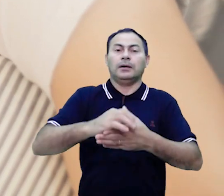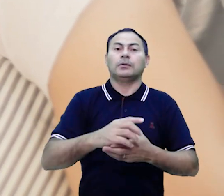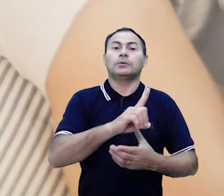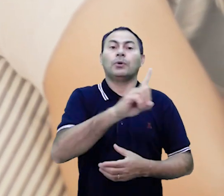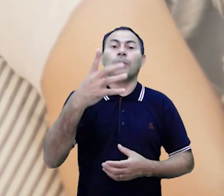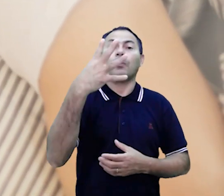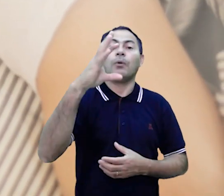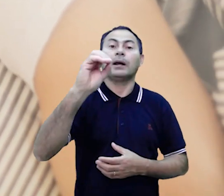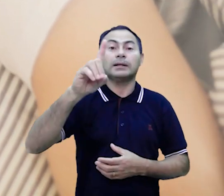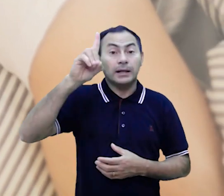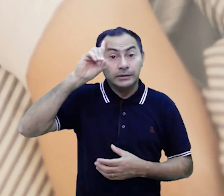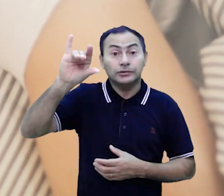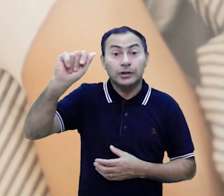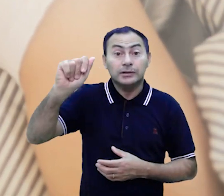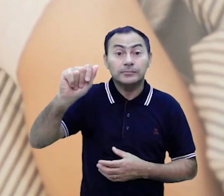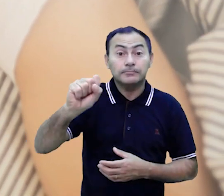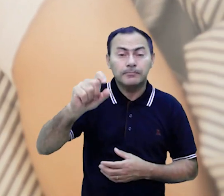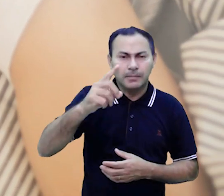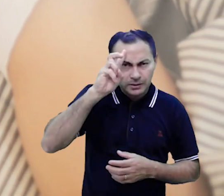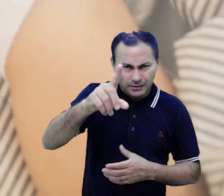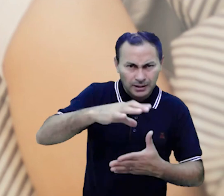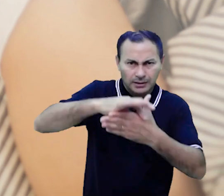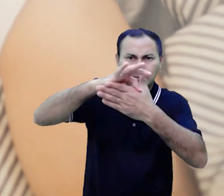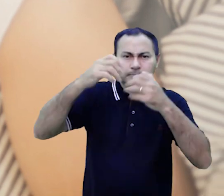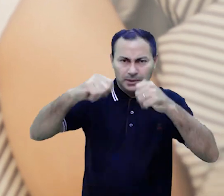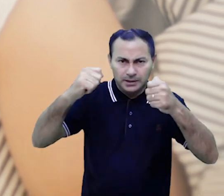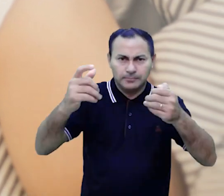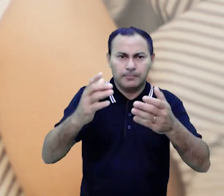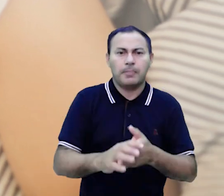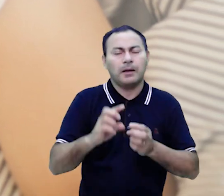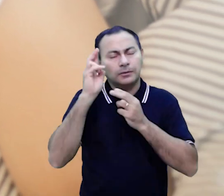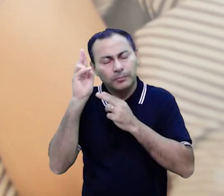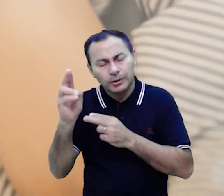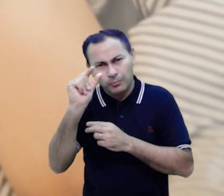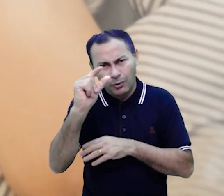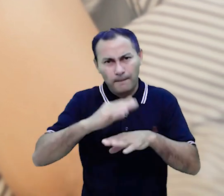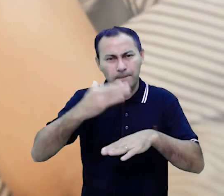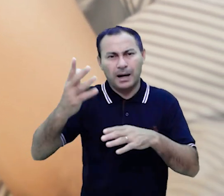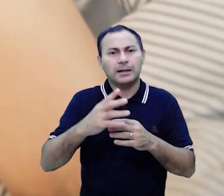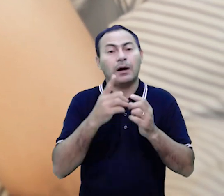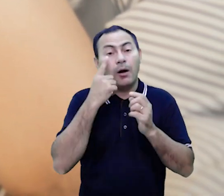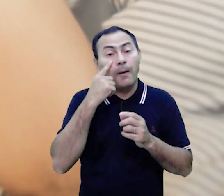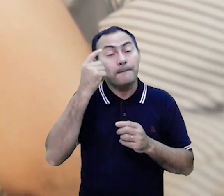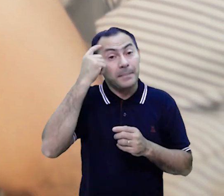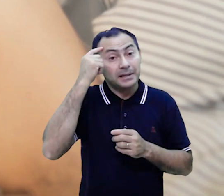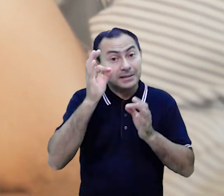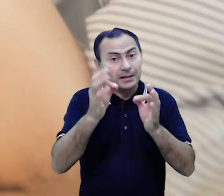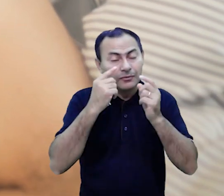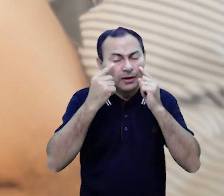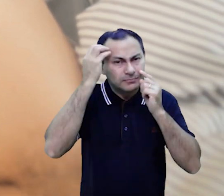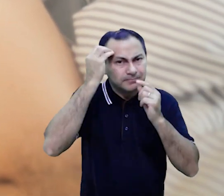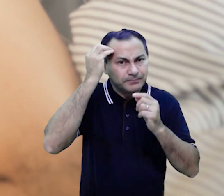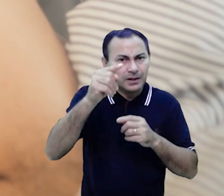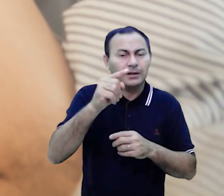durou 40 dias. Será que você, líder, não está precisando dormir um pouquinho mais? Olha, pense